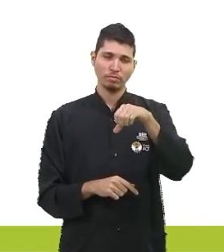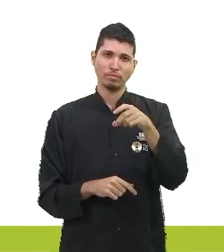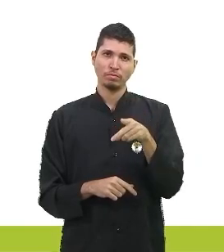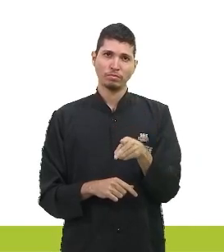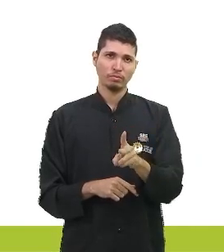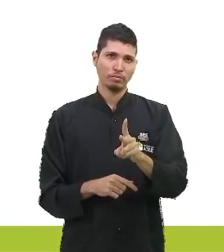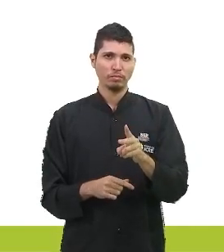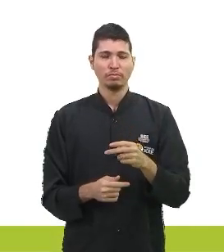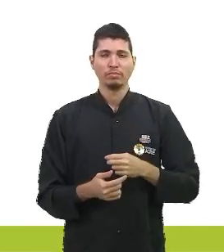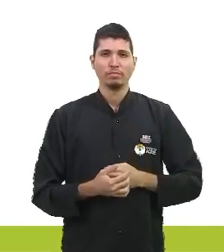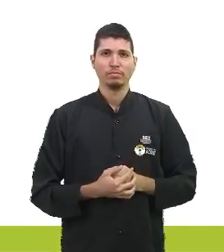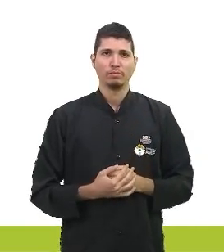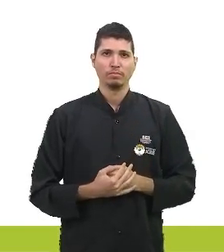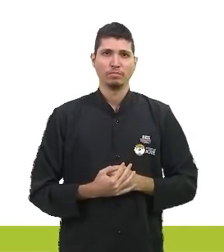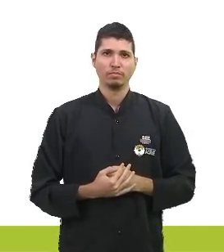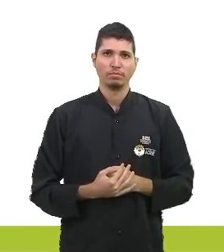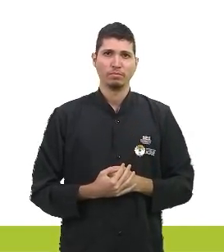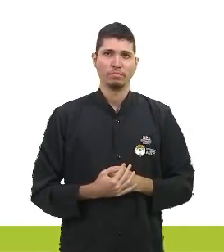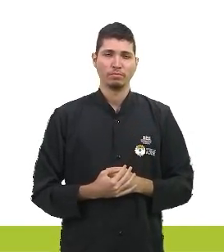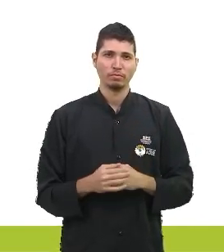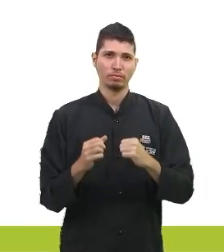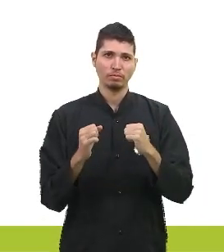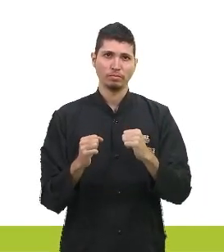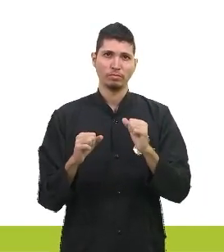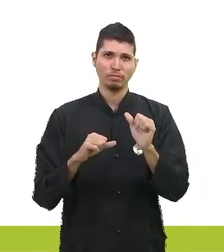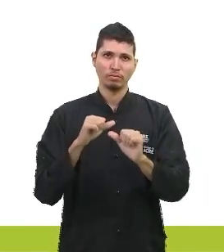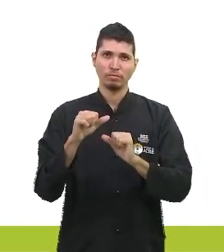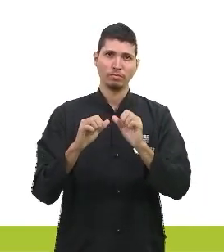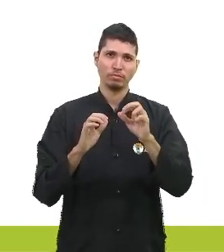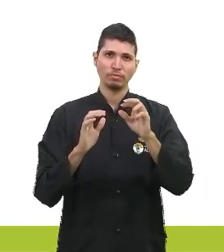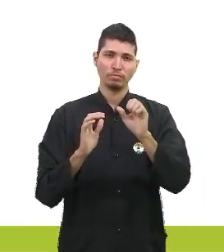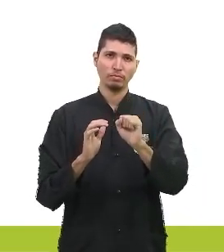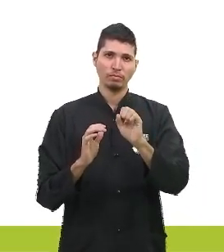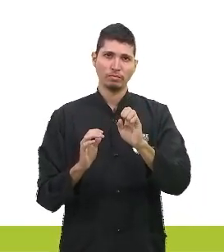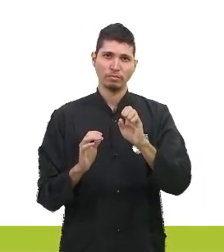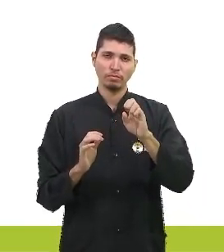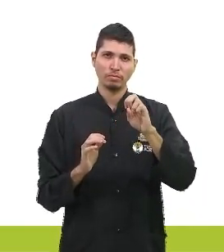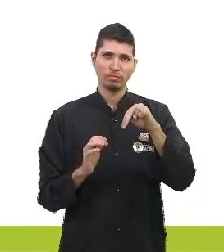Continuando, eu posso trocar esse seno de 23 e esse seno de